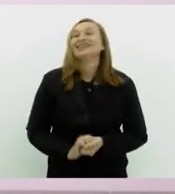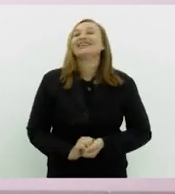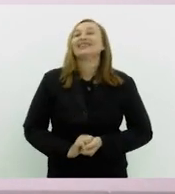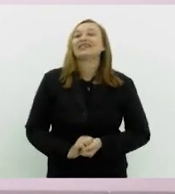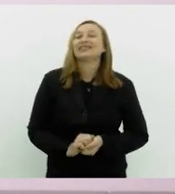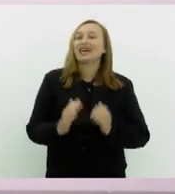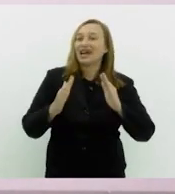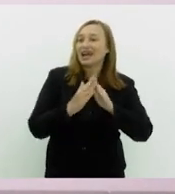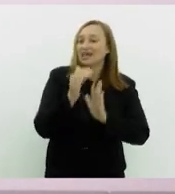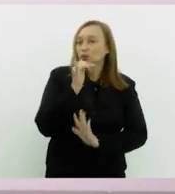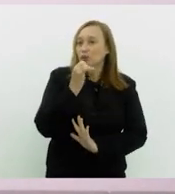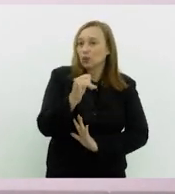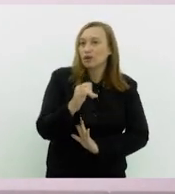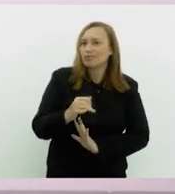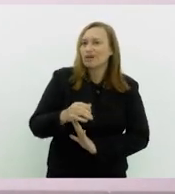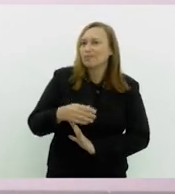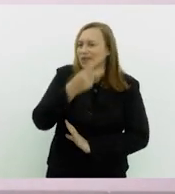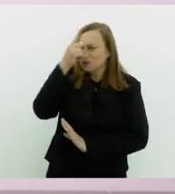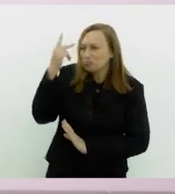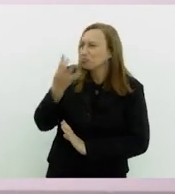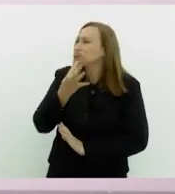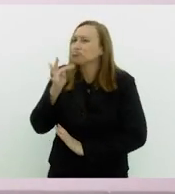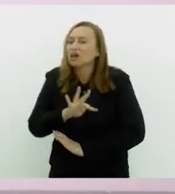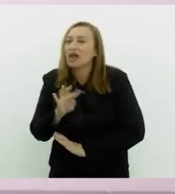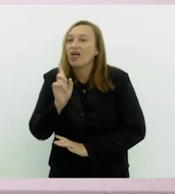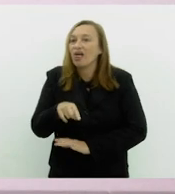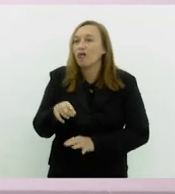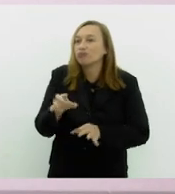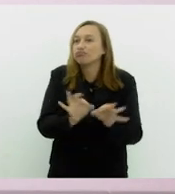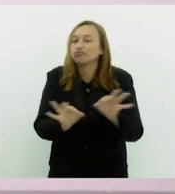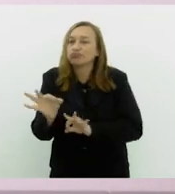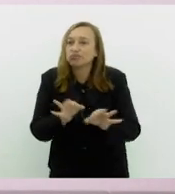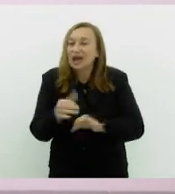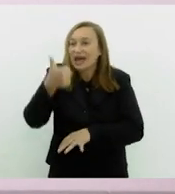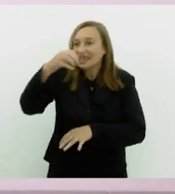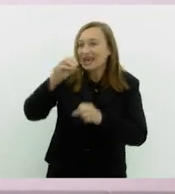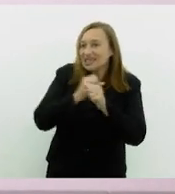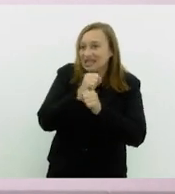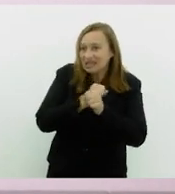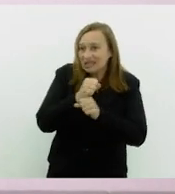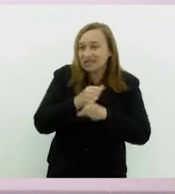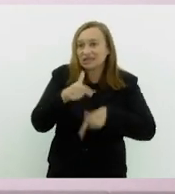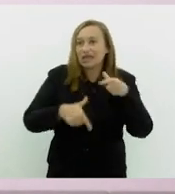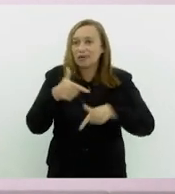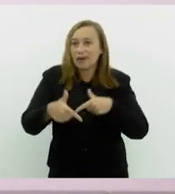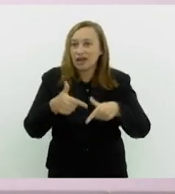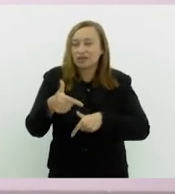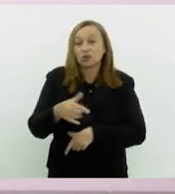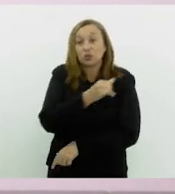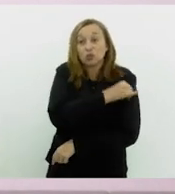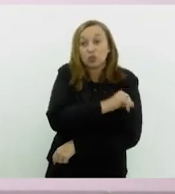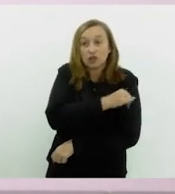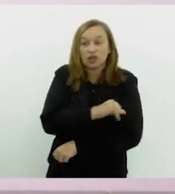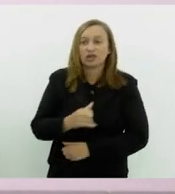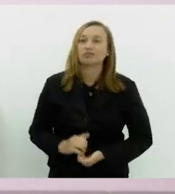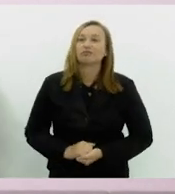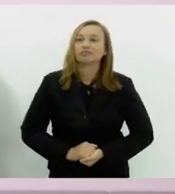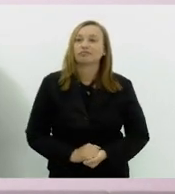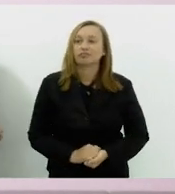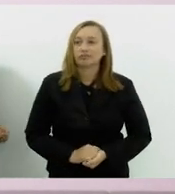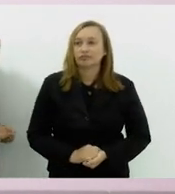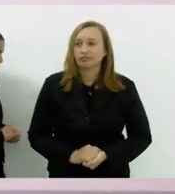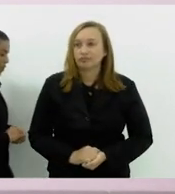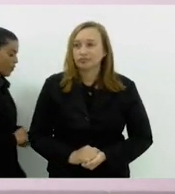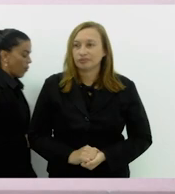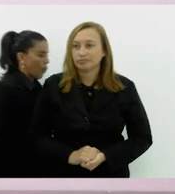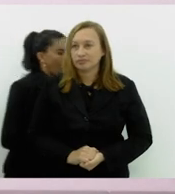A Casa Fluminense, para quem não conhece, a gente é uma organização que atua há 10 anos na região metropolitana do Rio, e a gente atua por muitas frentes, mas aqui eu